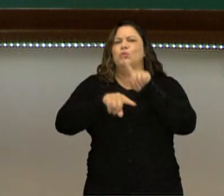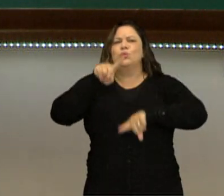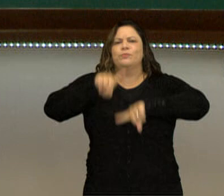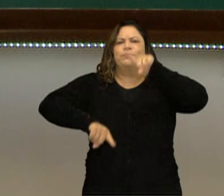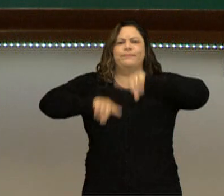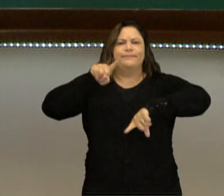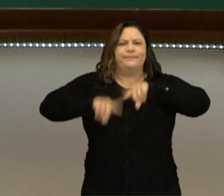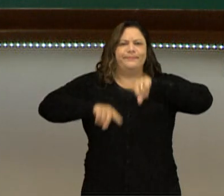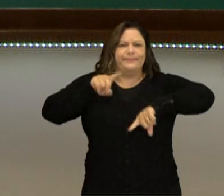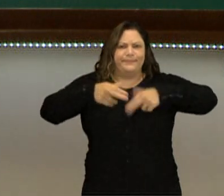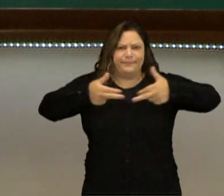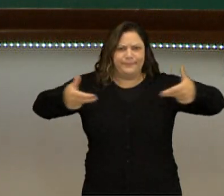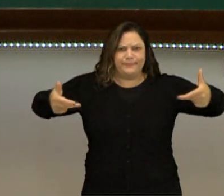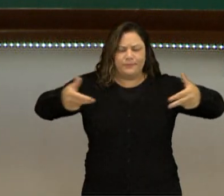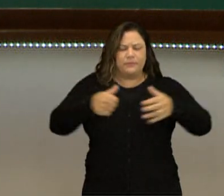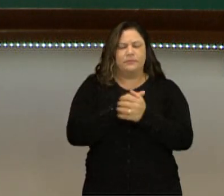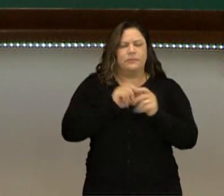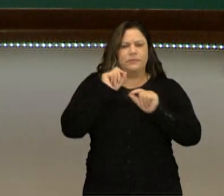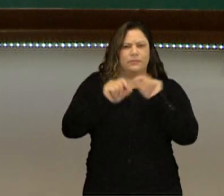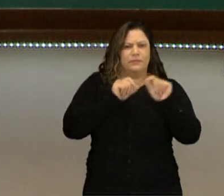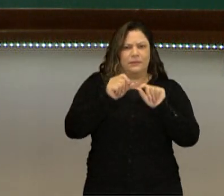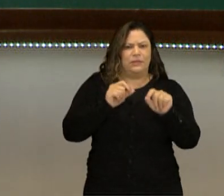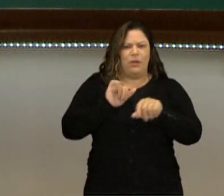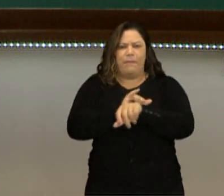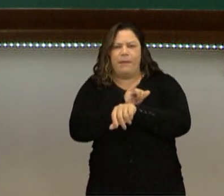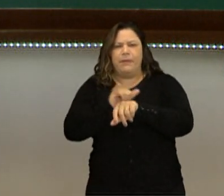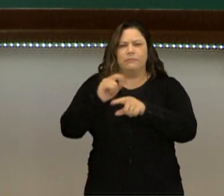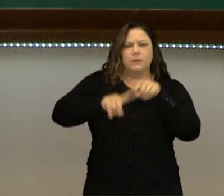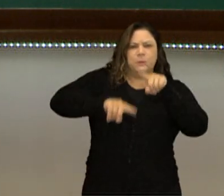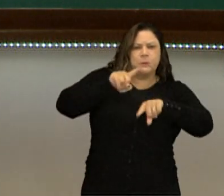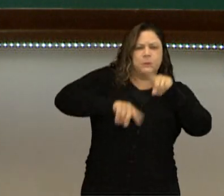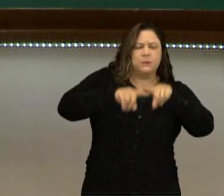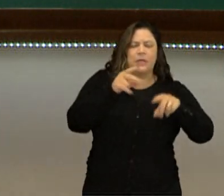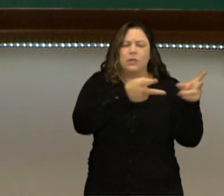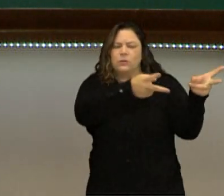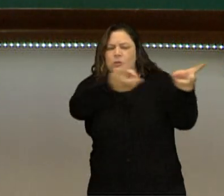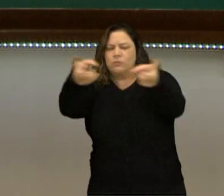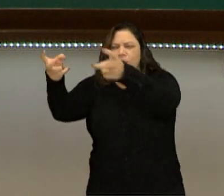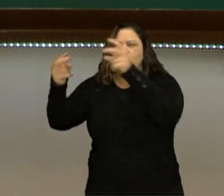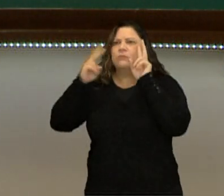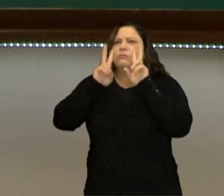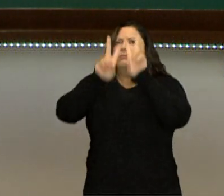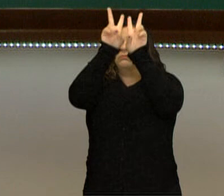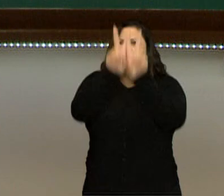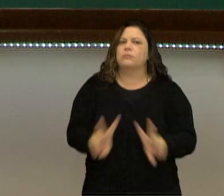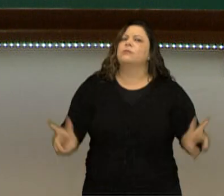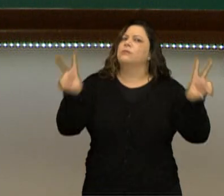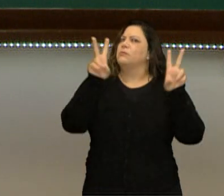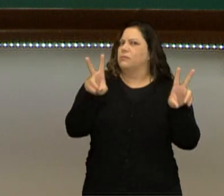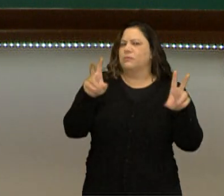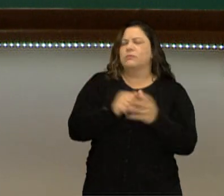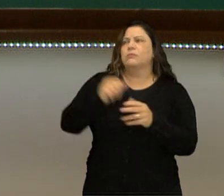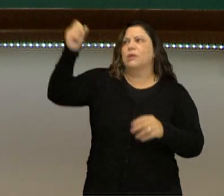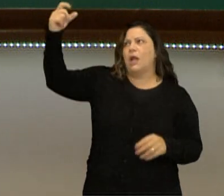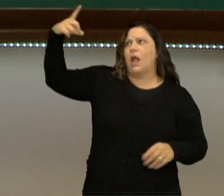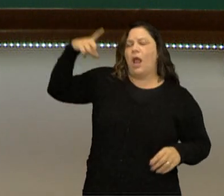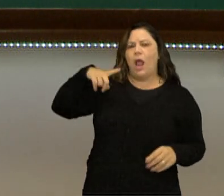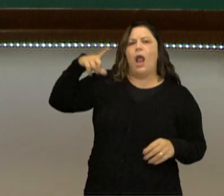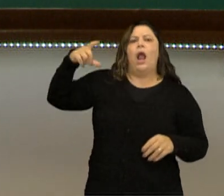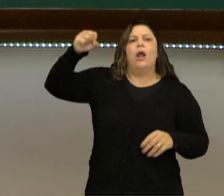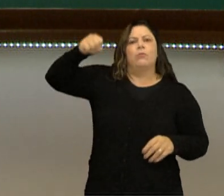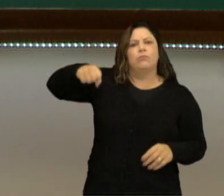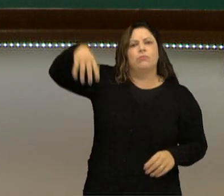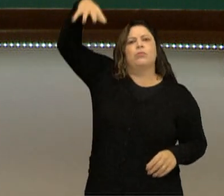A principal ferramenta deles era a observação visual. E pessoal, a luz segundo os gregos, você sabia